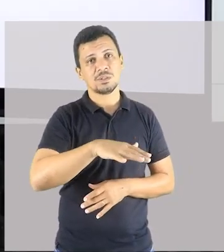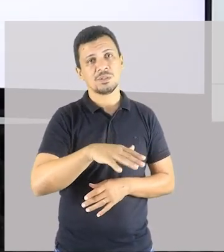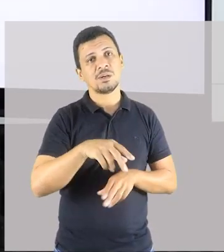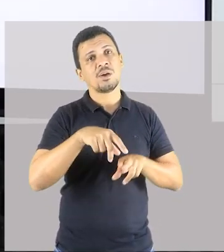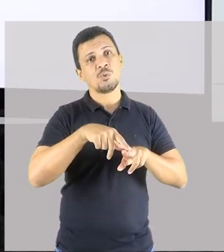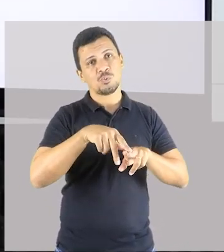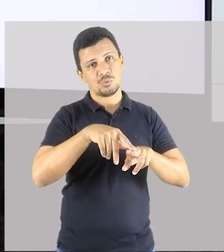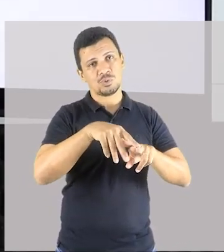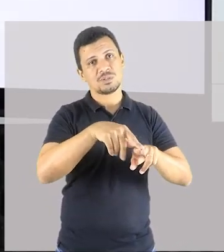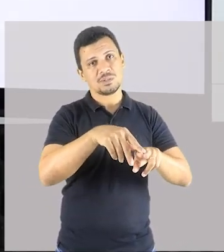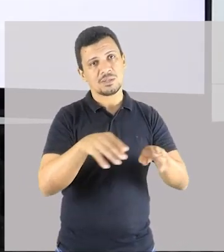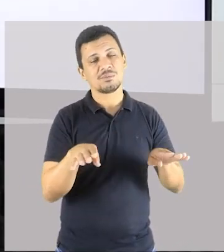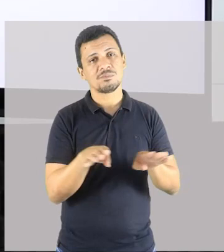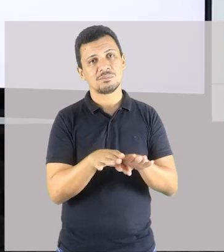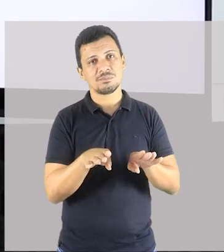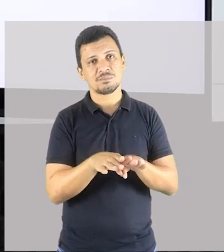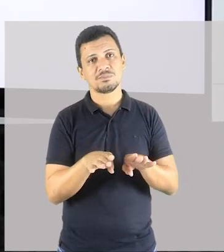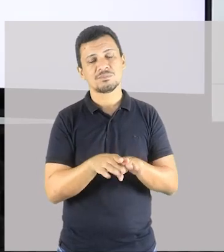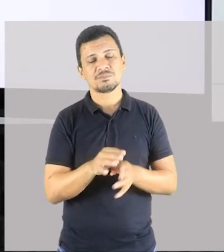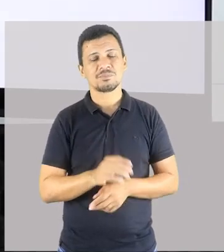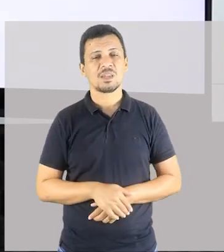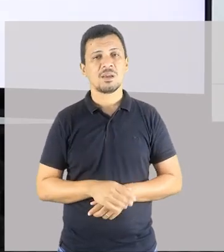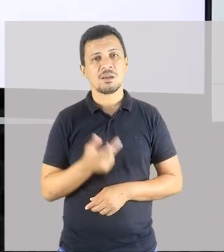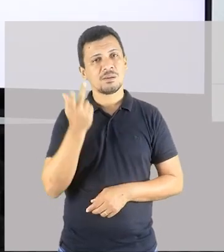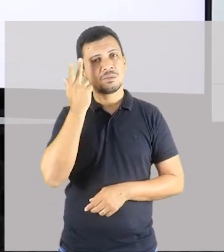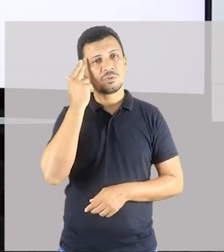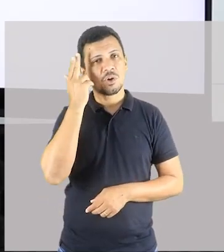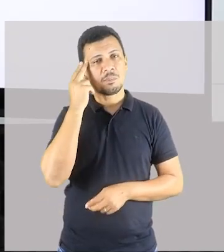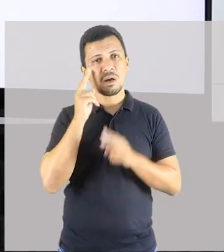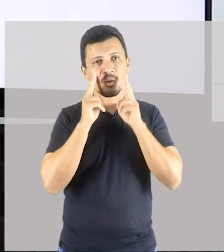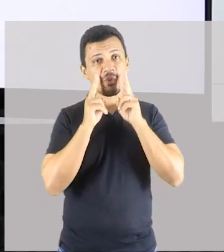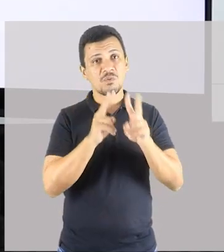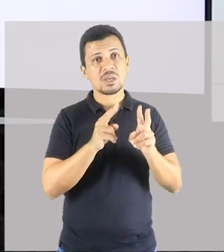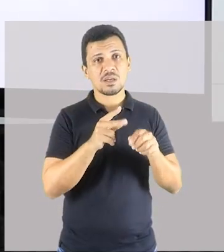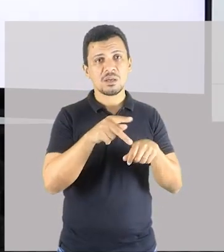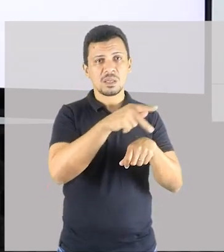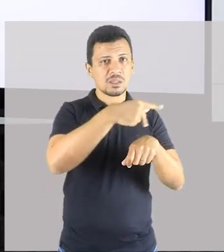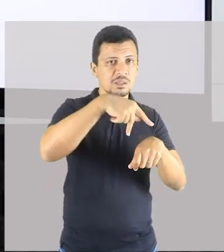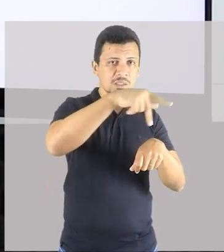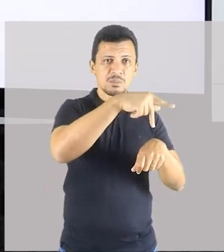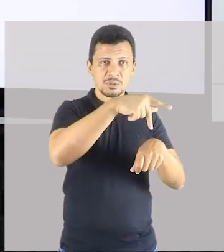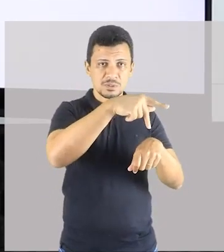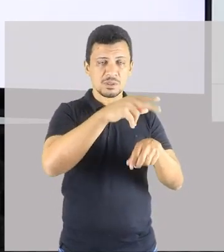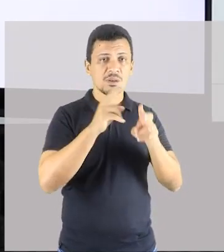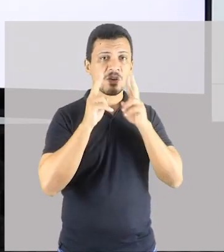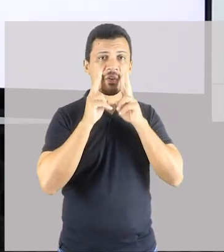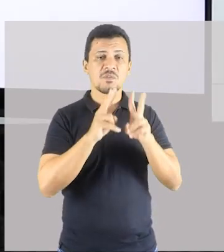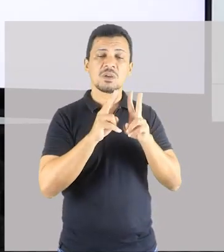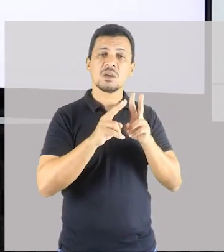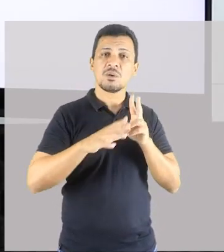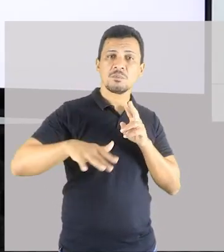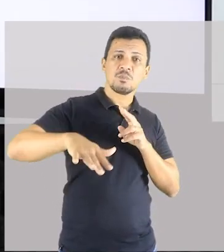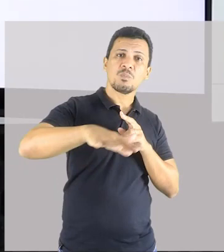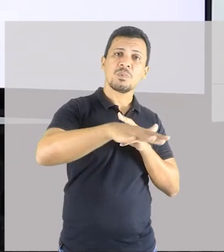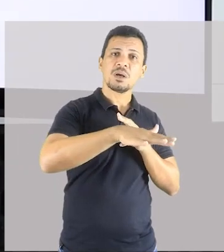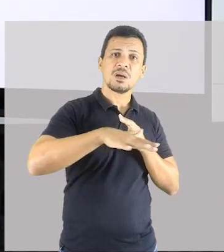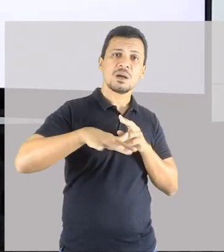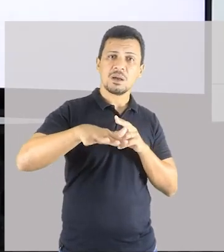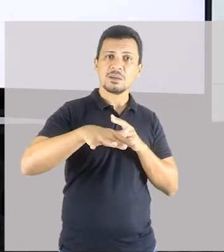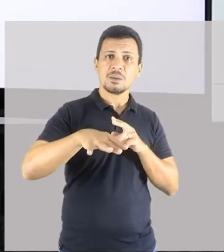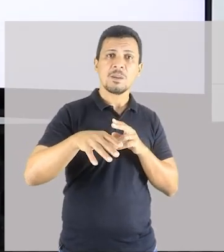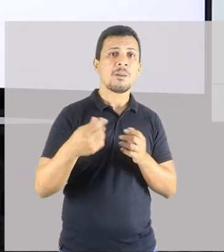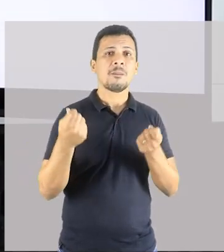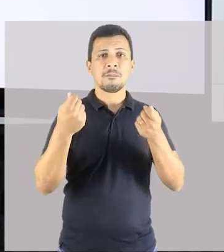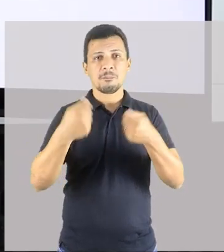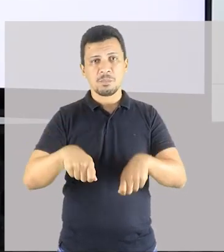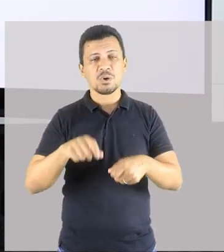skate não é diferente. Então, é bem comum a gente ver nas praças as áreas, né, os locais onde